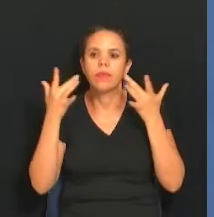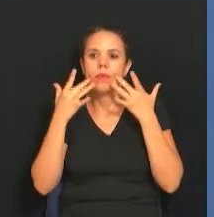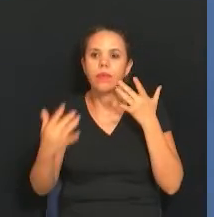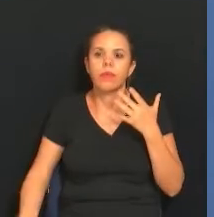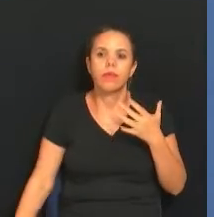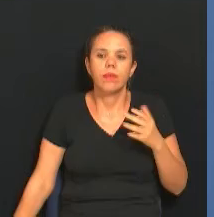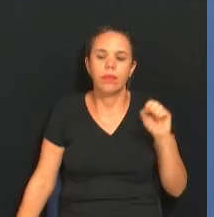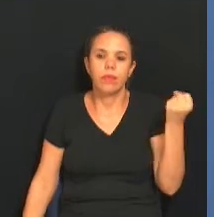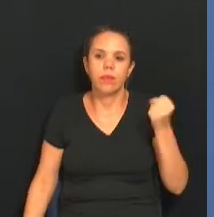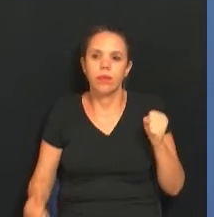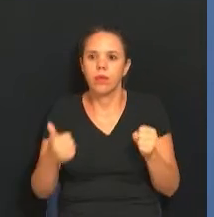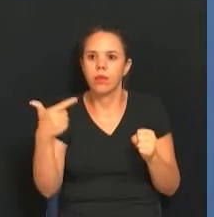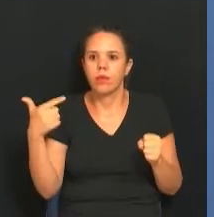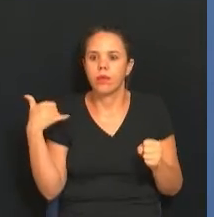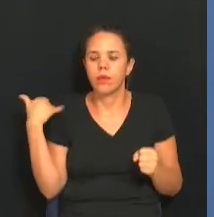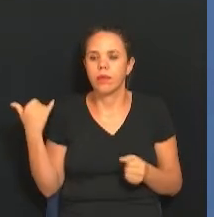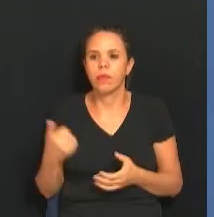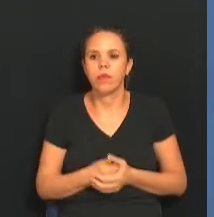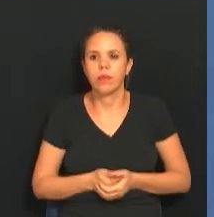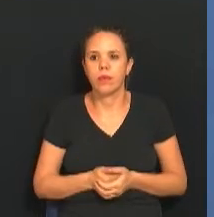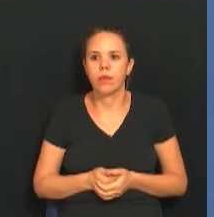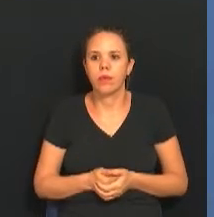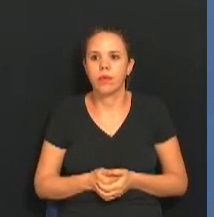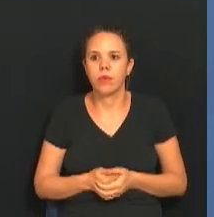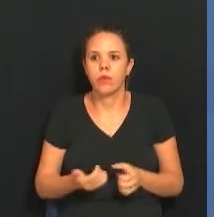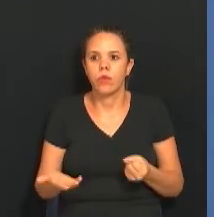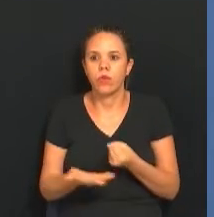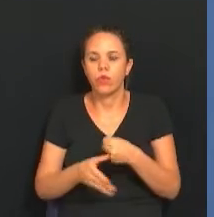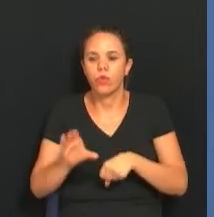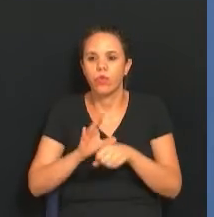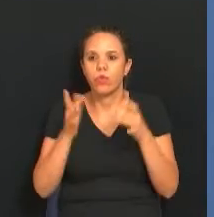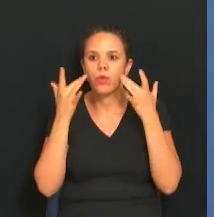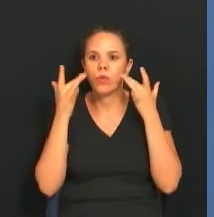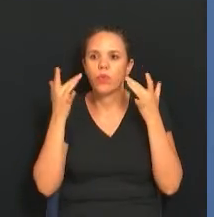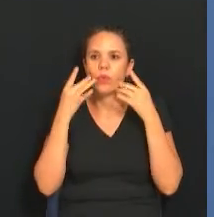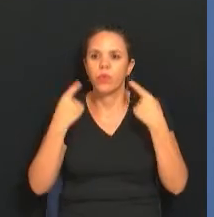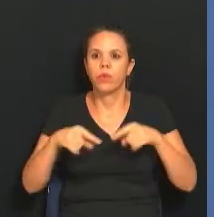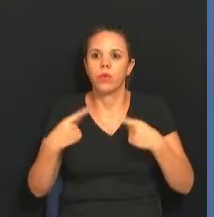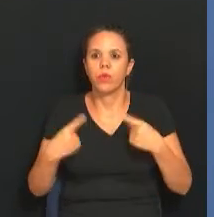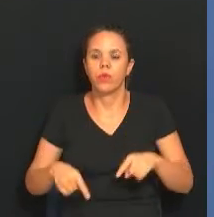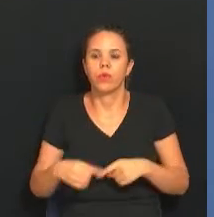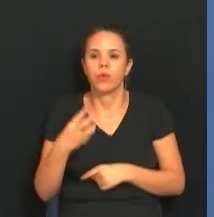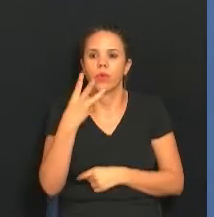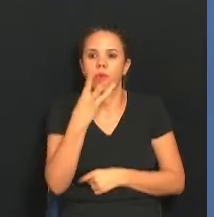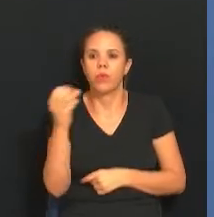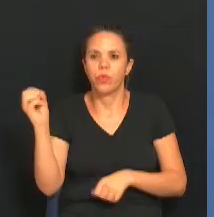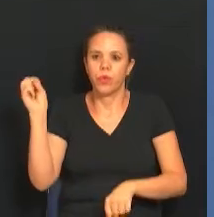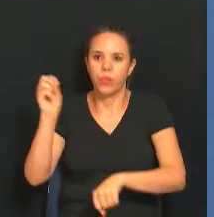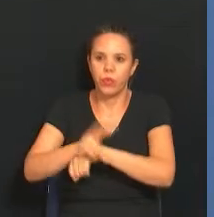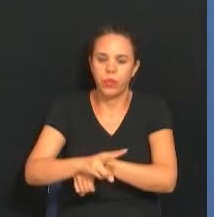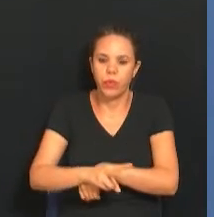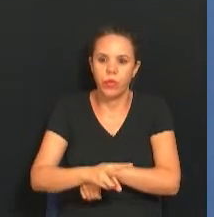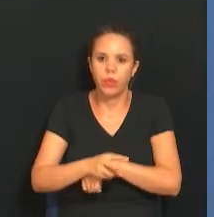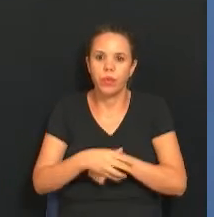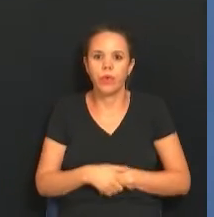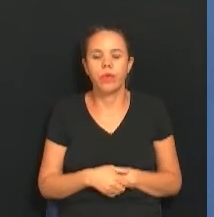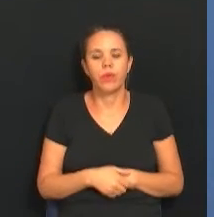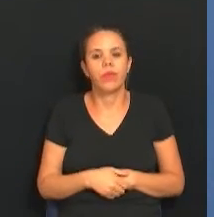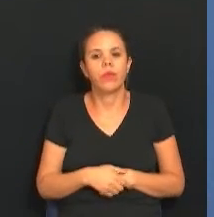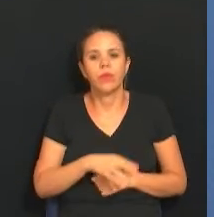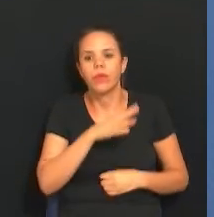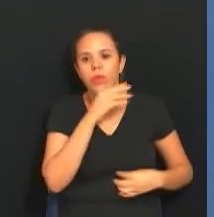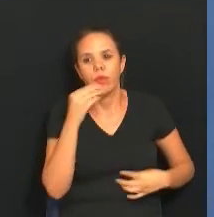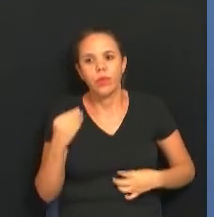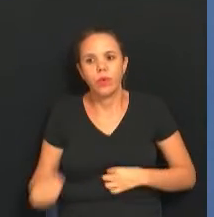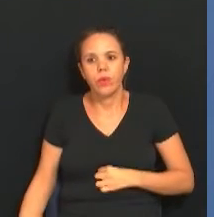crianças de 8 a 12 anos e um mini curso de teatro musical com 30 vagas para os adolescentes